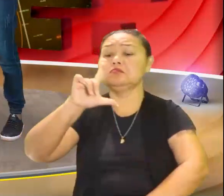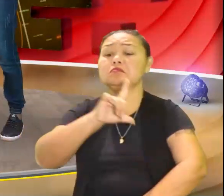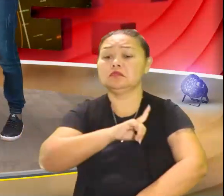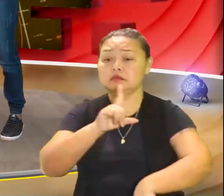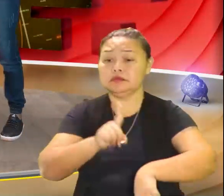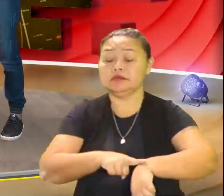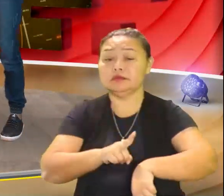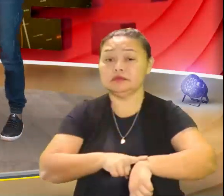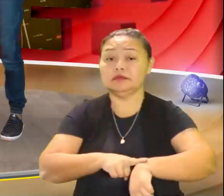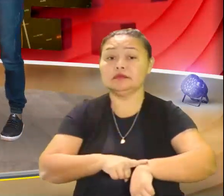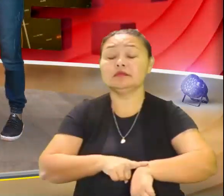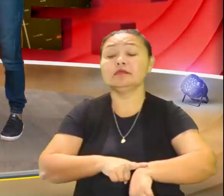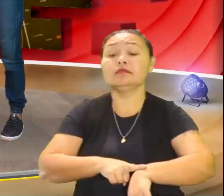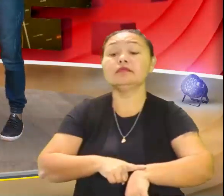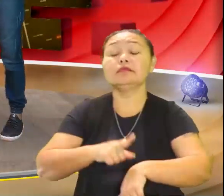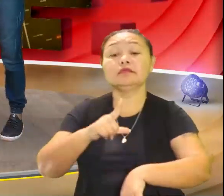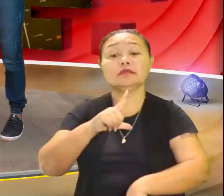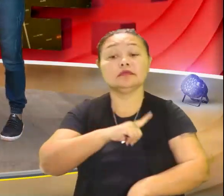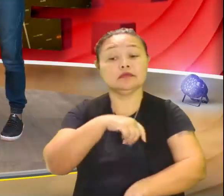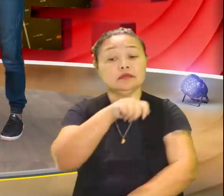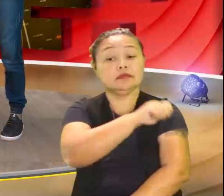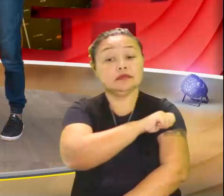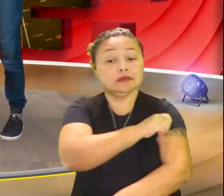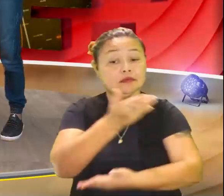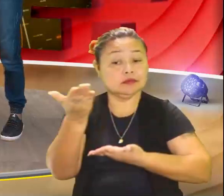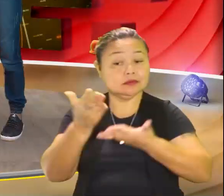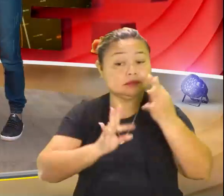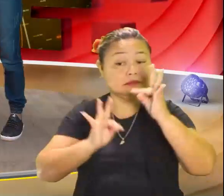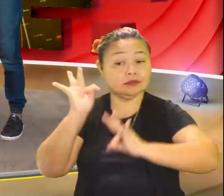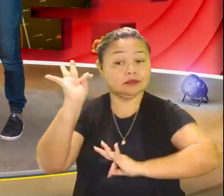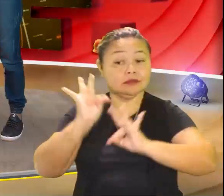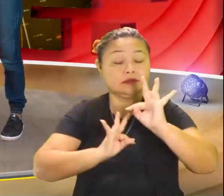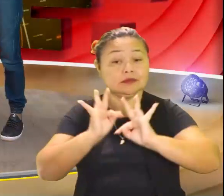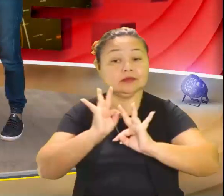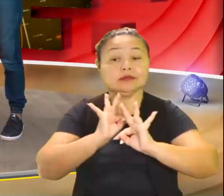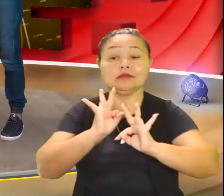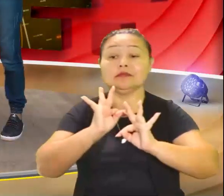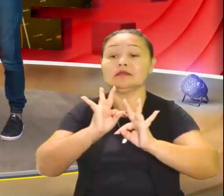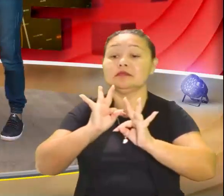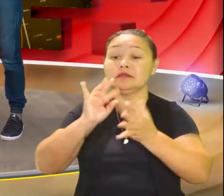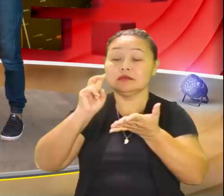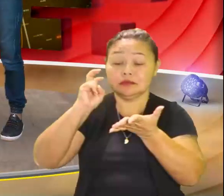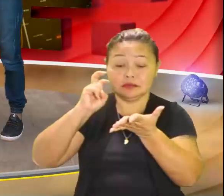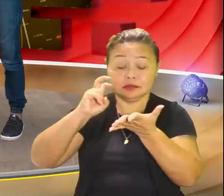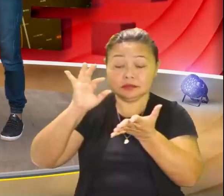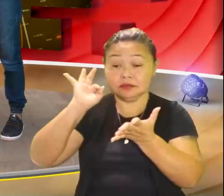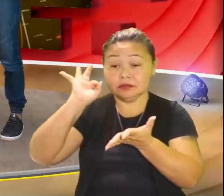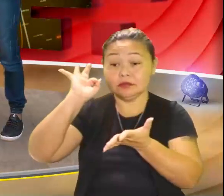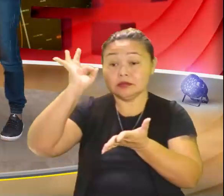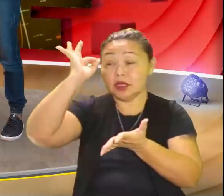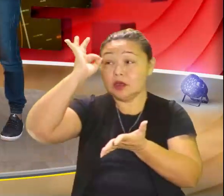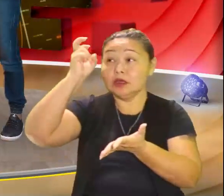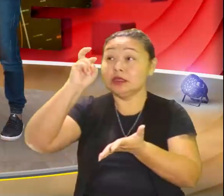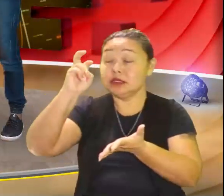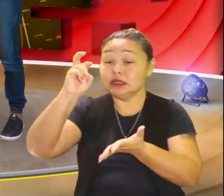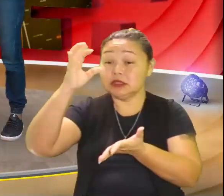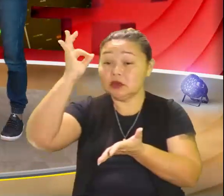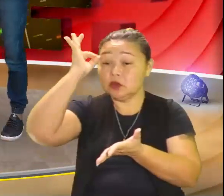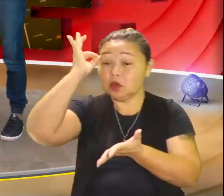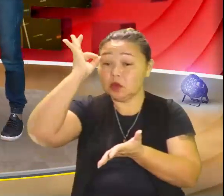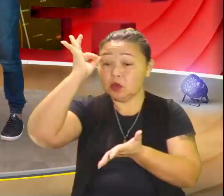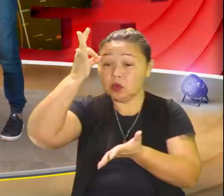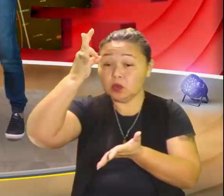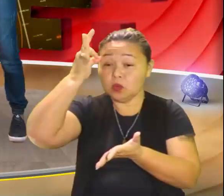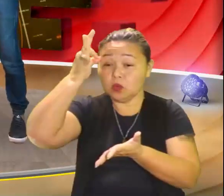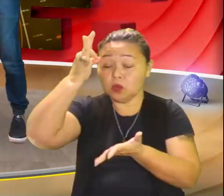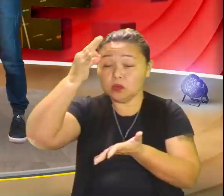têm tempo. Porque nós sabemos que nós temos alunos aqui da mediação que levantam 5 horas da manhã porque precisam ajudar